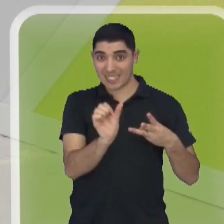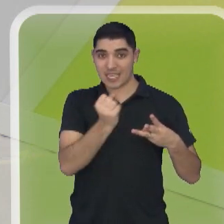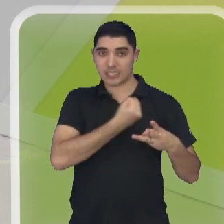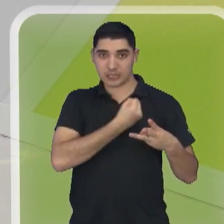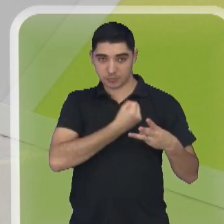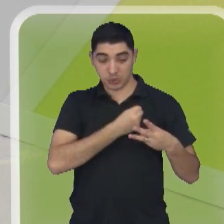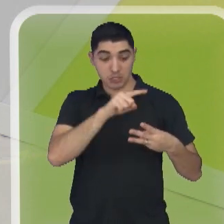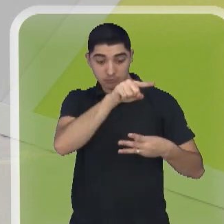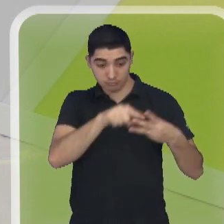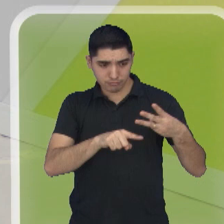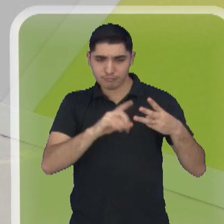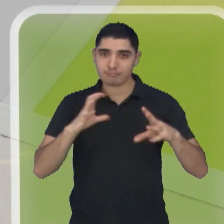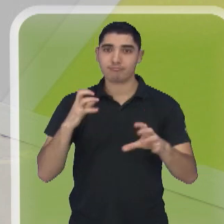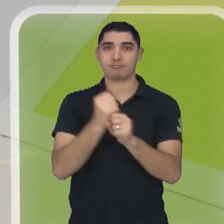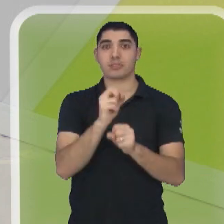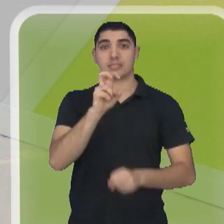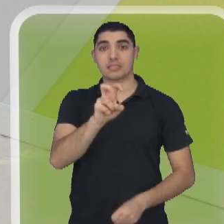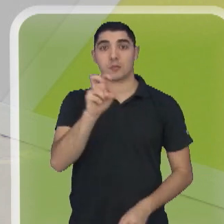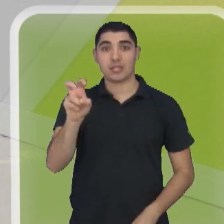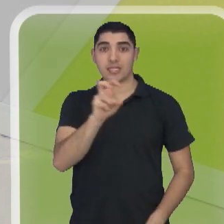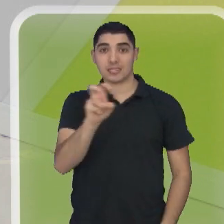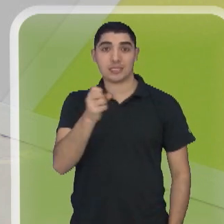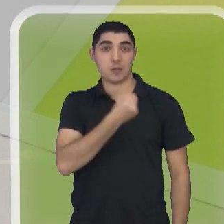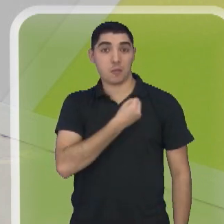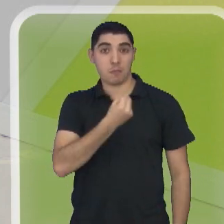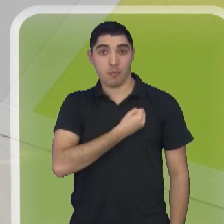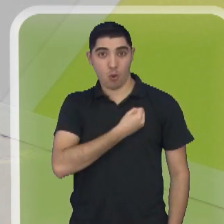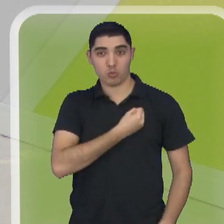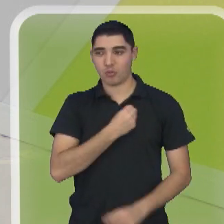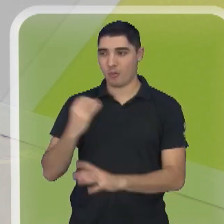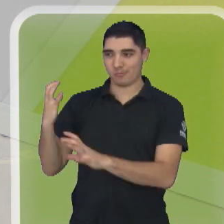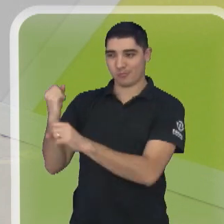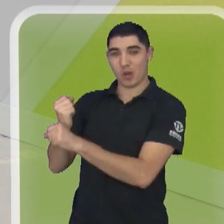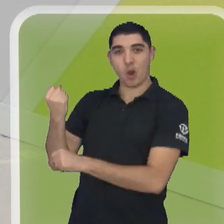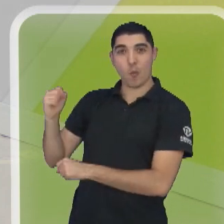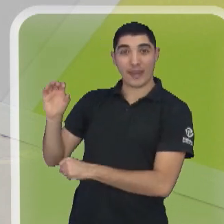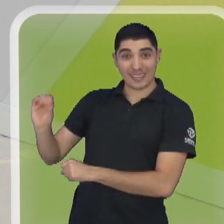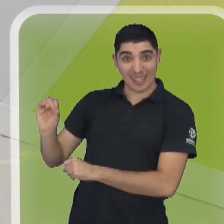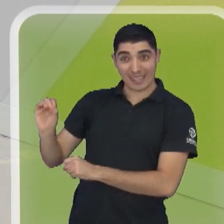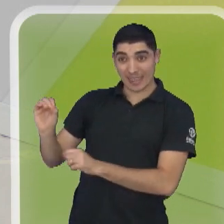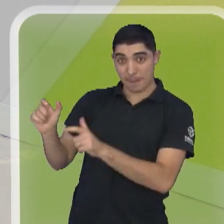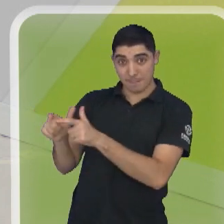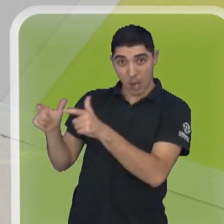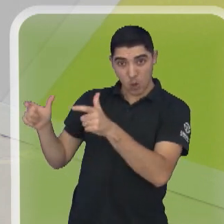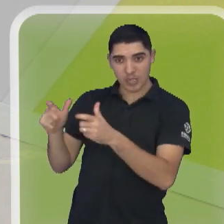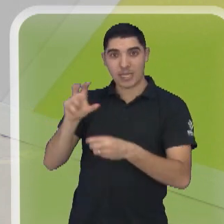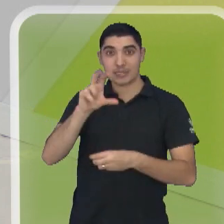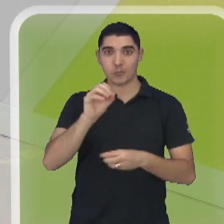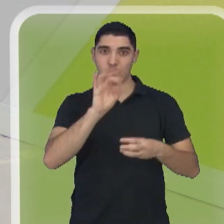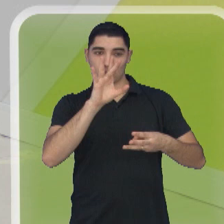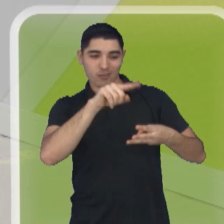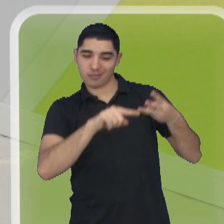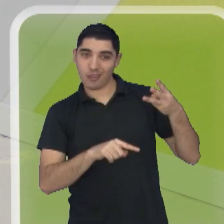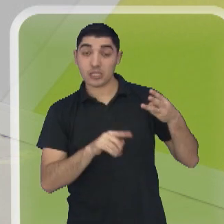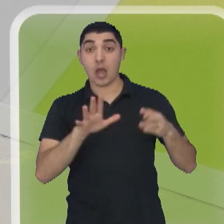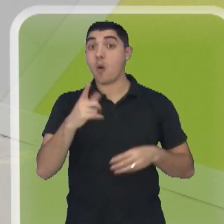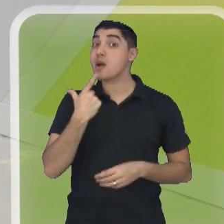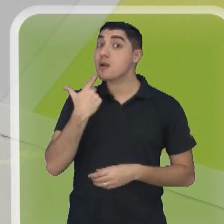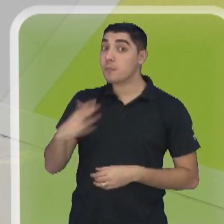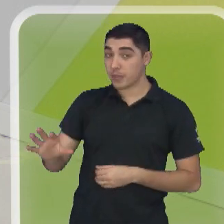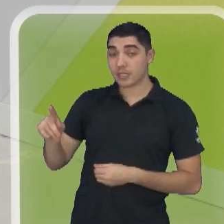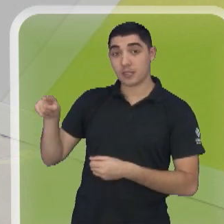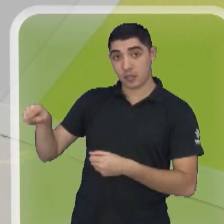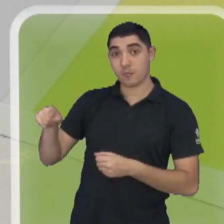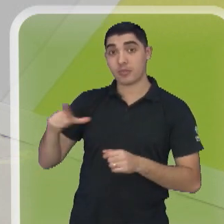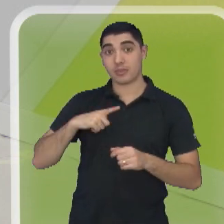três somaram 55 pontos dos 80 que o São José fez na partida. Agora, o mais impressionante é o Campinas. O